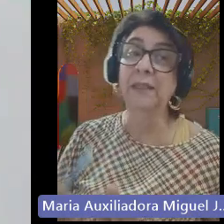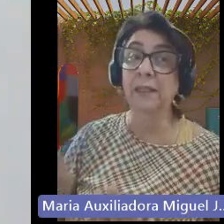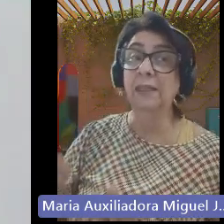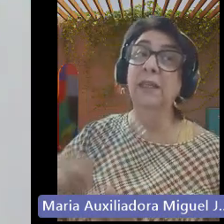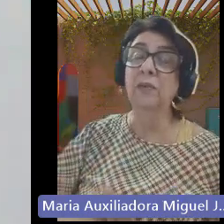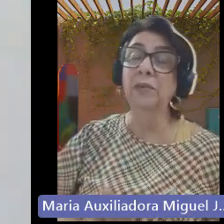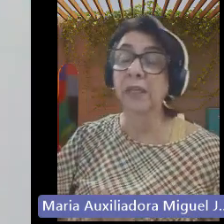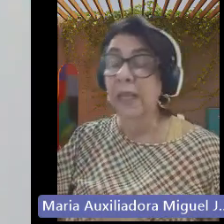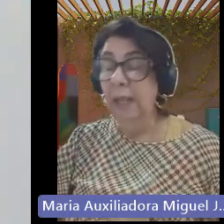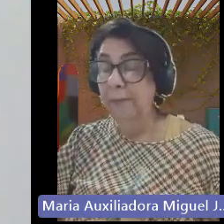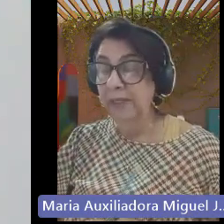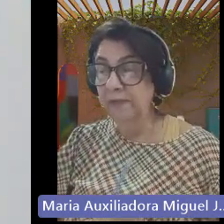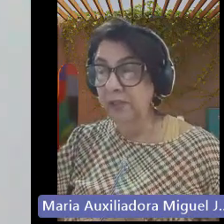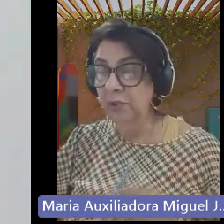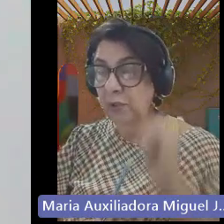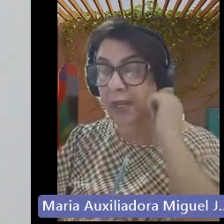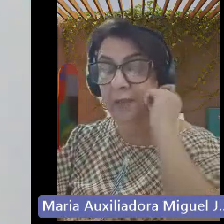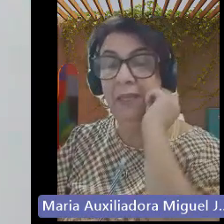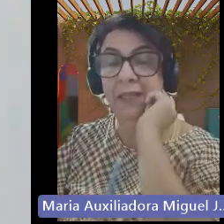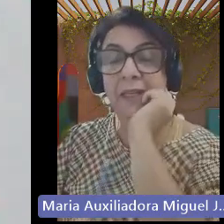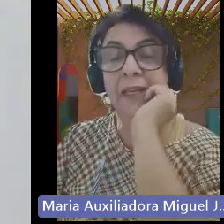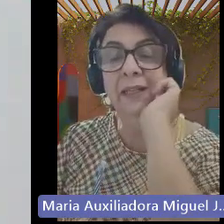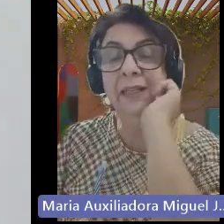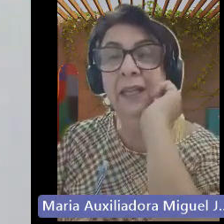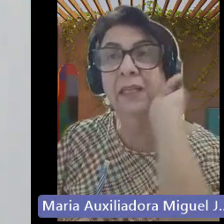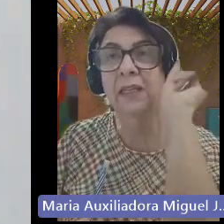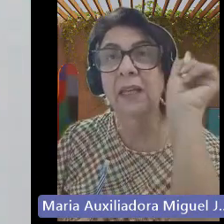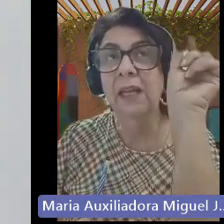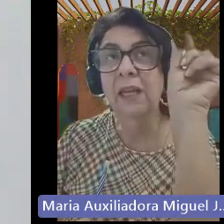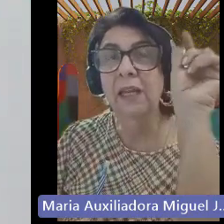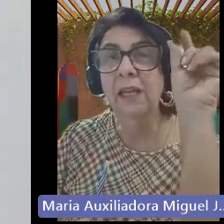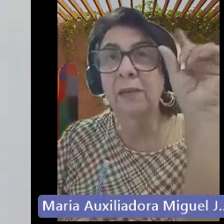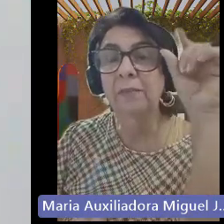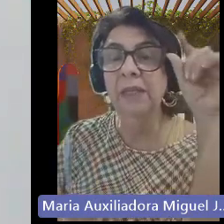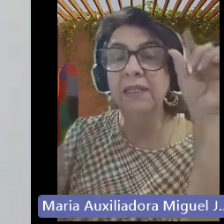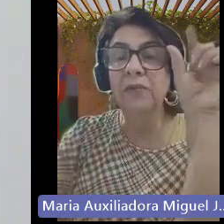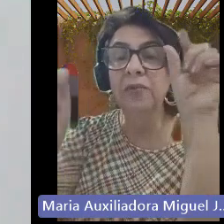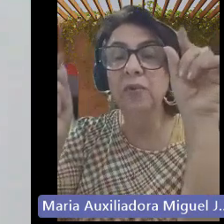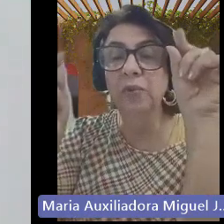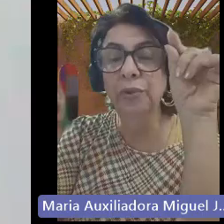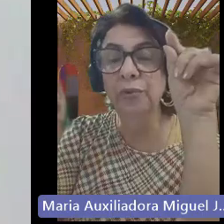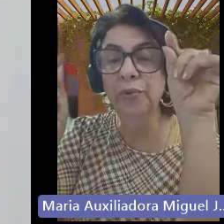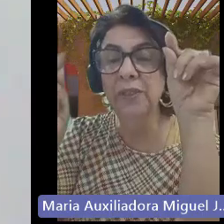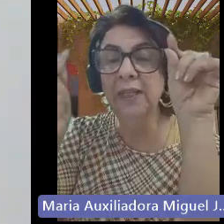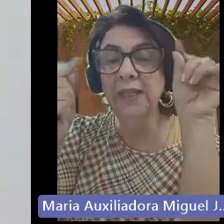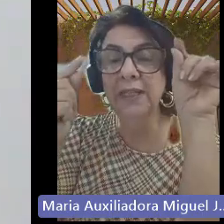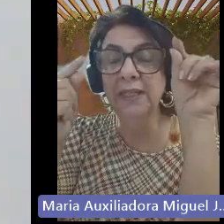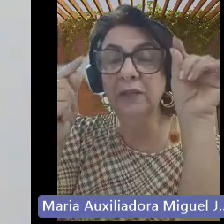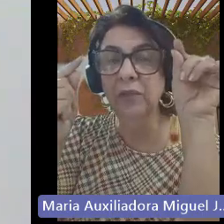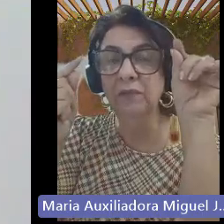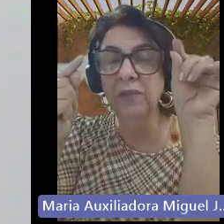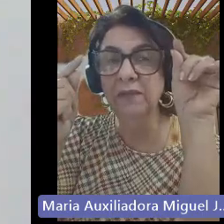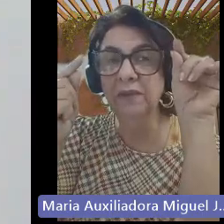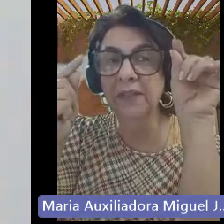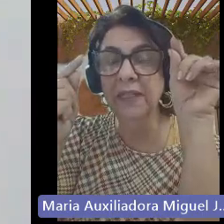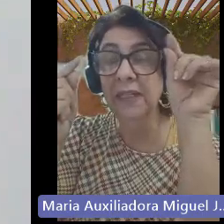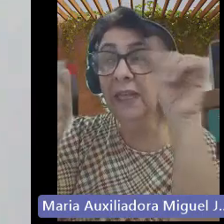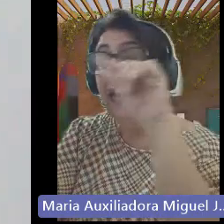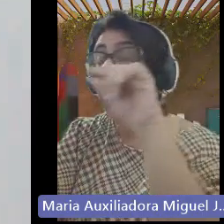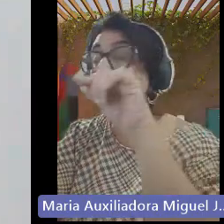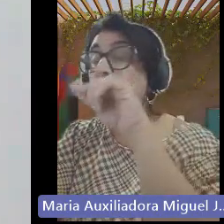a ementa, ela tem que conter. Mas veja só, a ementa, ela tem pedacinhos curtos da descrição do que você